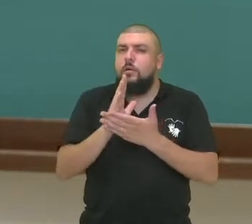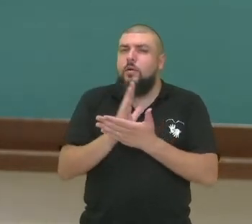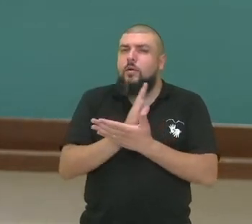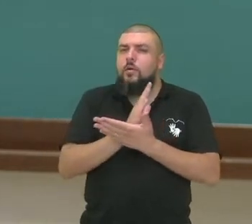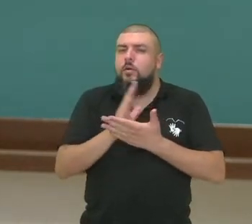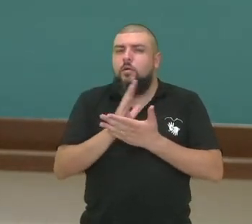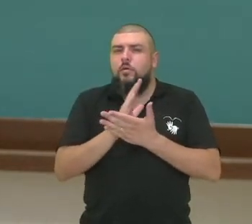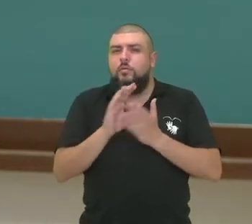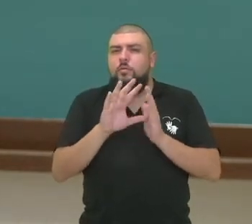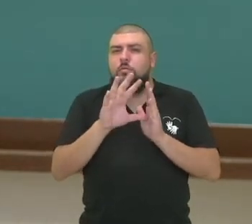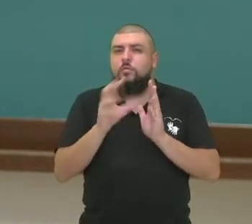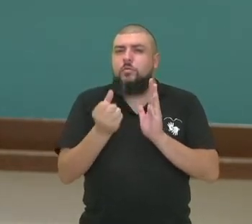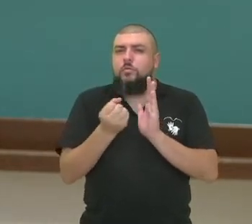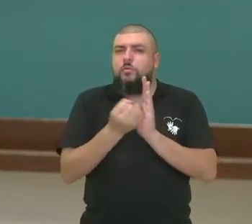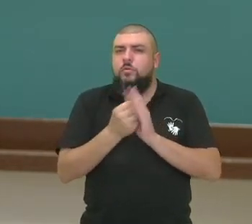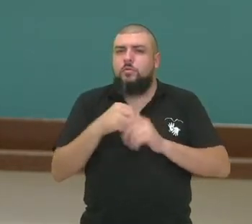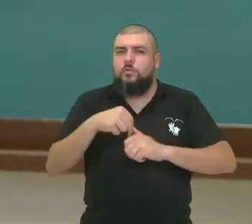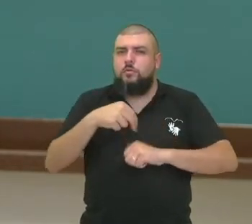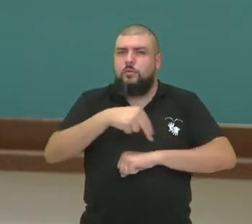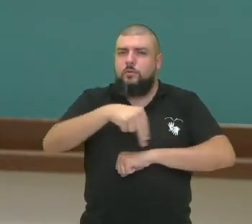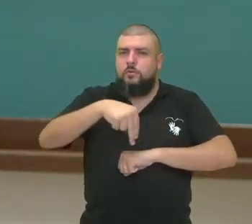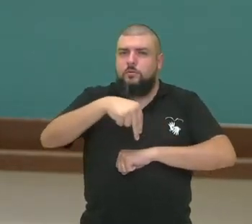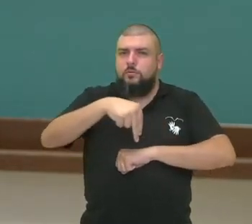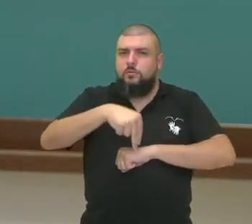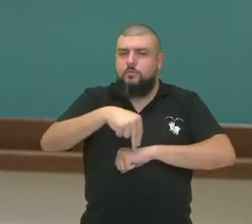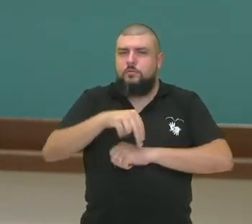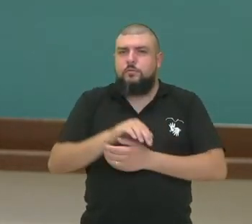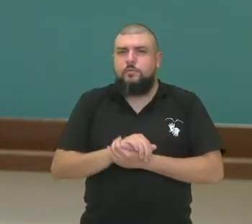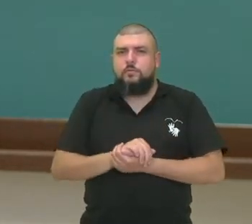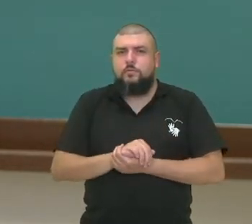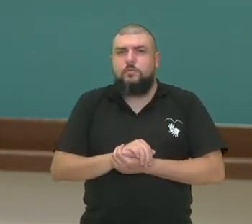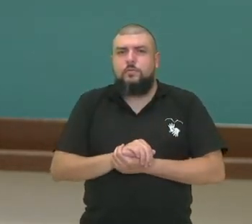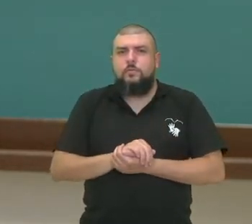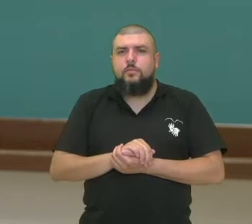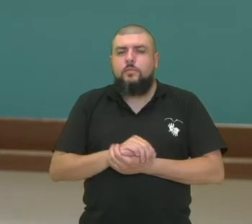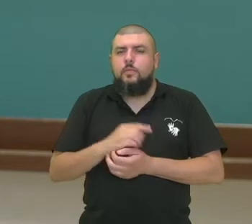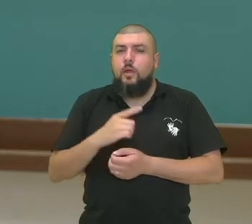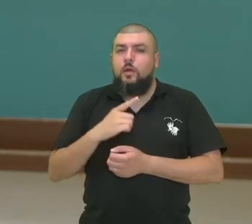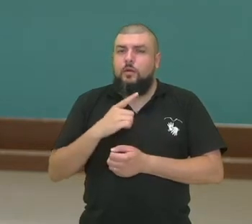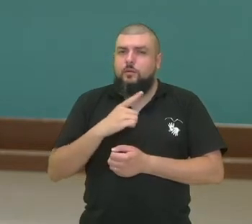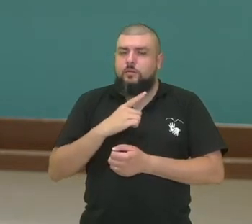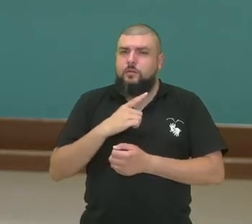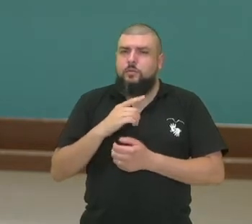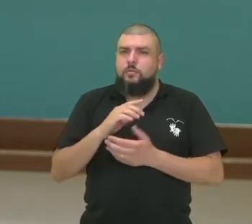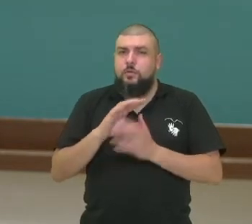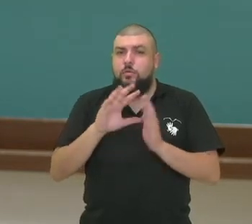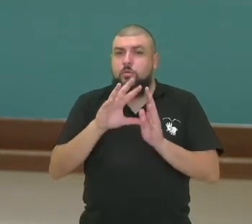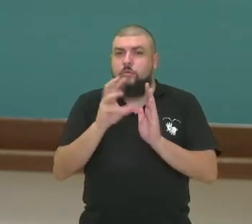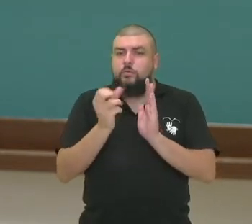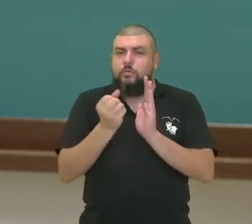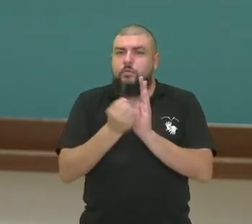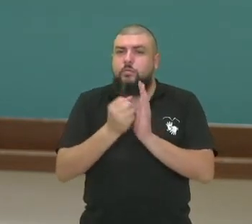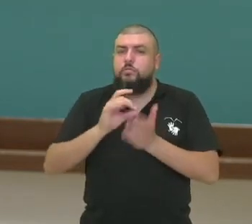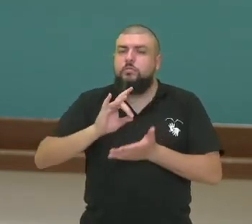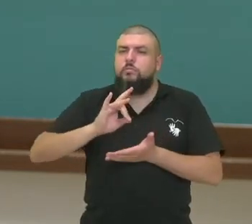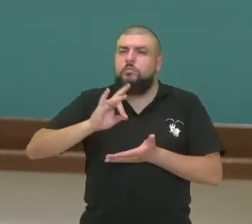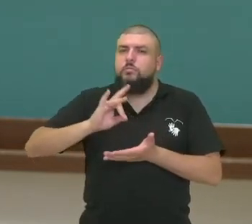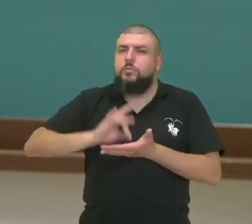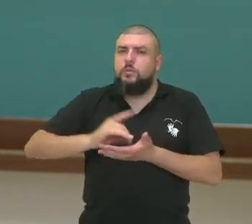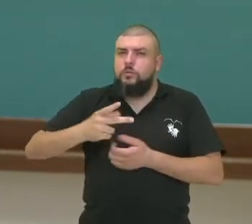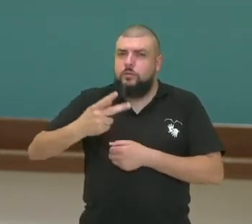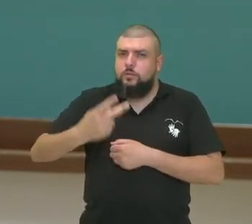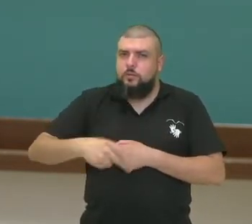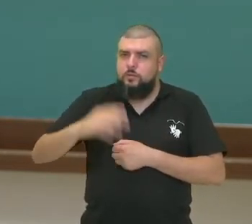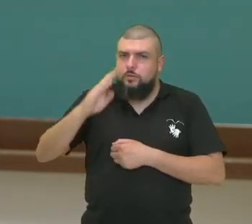símbolos nacionais. Então aqui nós temos a representação dos símbolos oficiais do